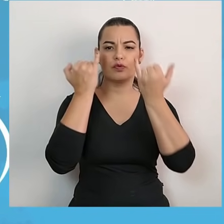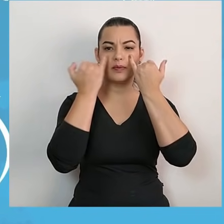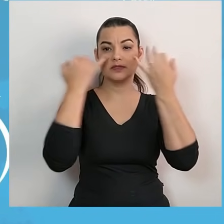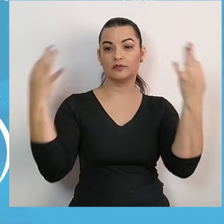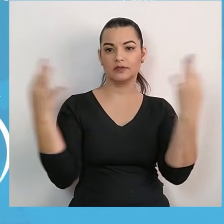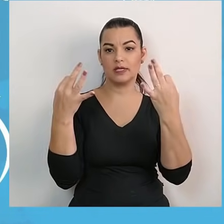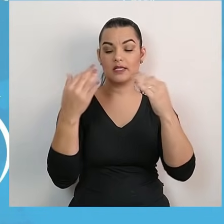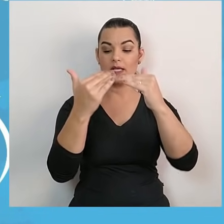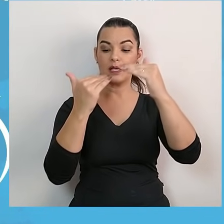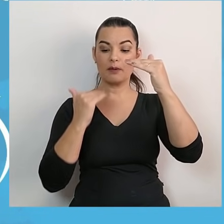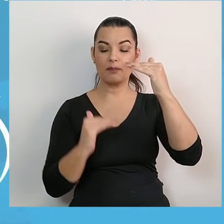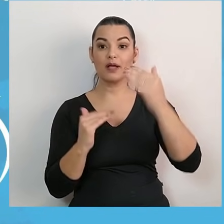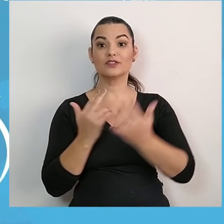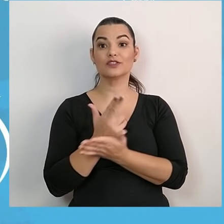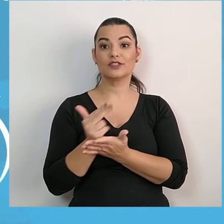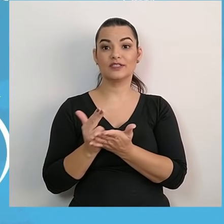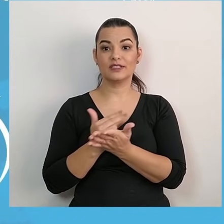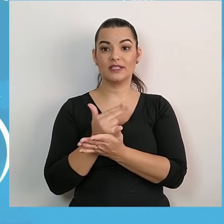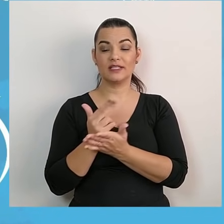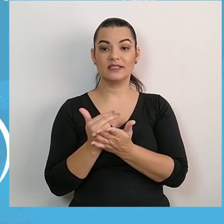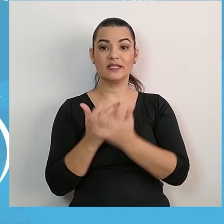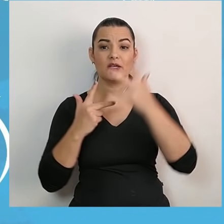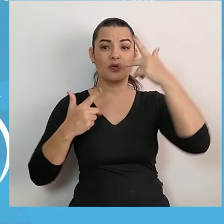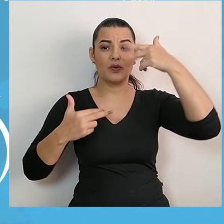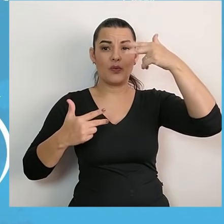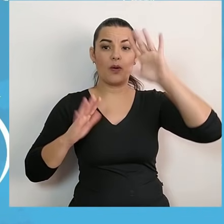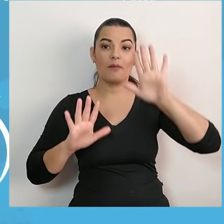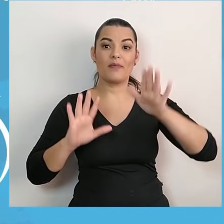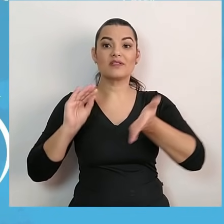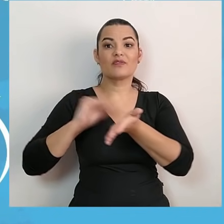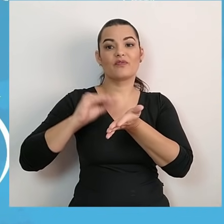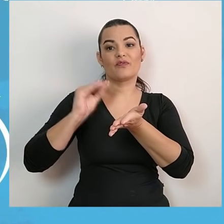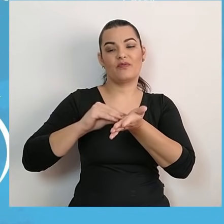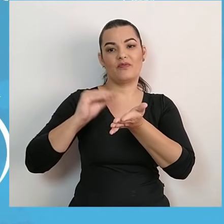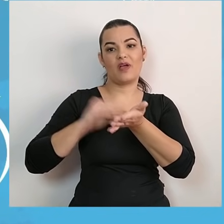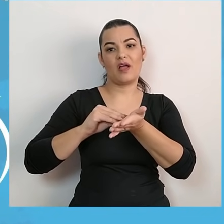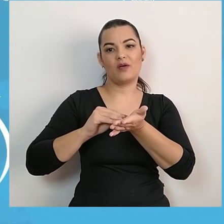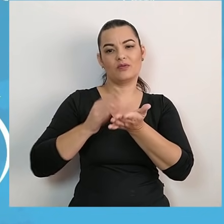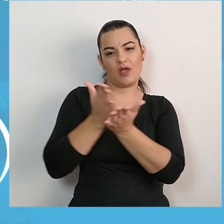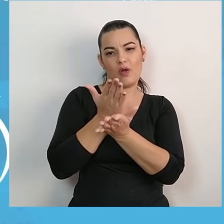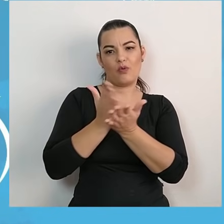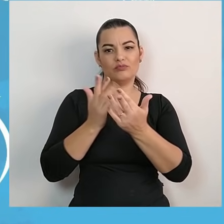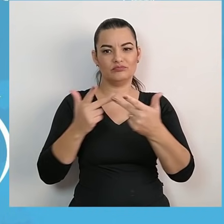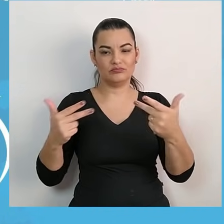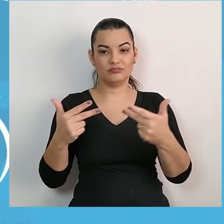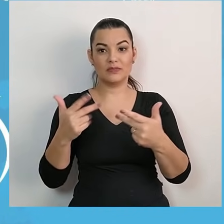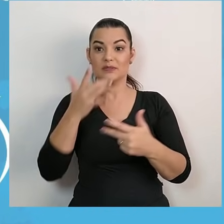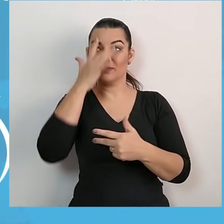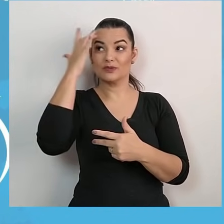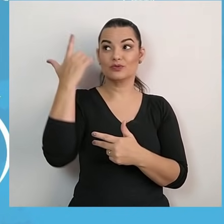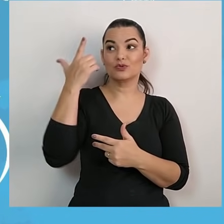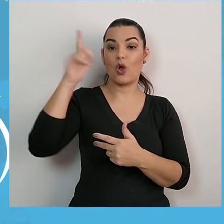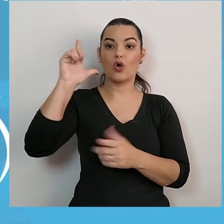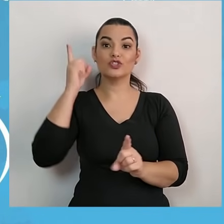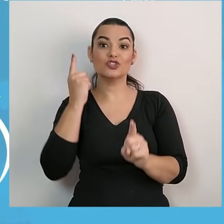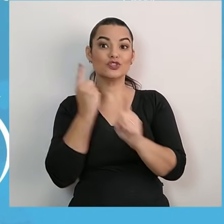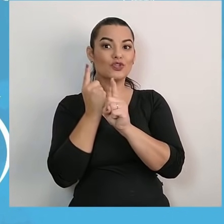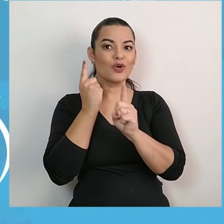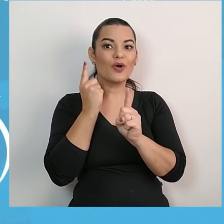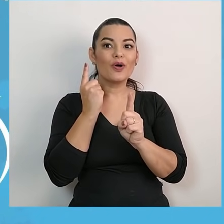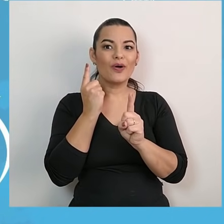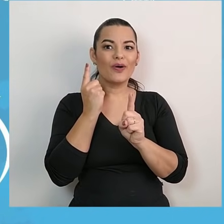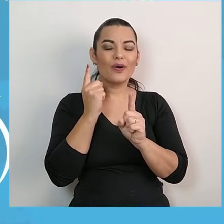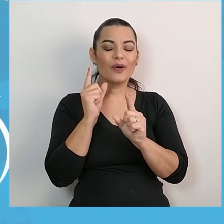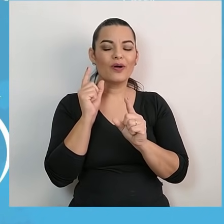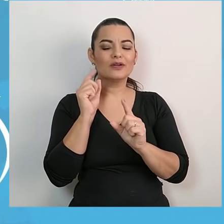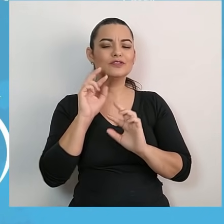de baixo, o mesmo desenho, faltando aí algumas partes, para que as outras pessoas possam descobrir